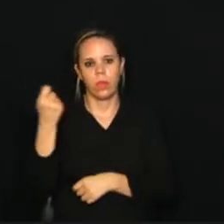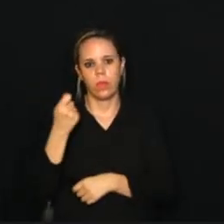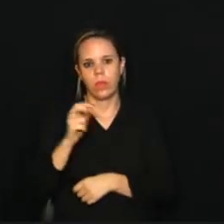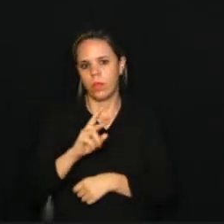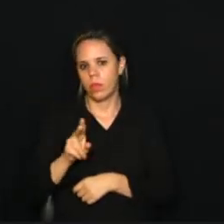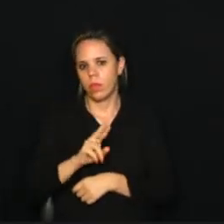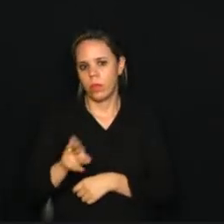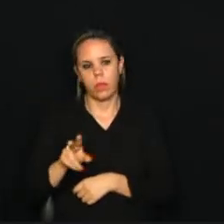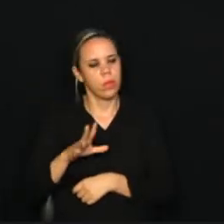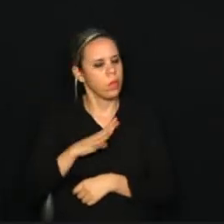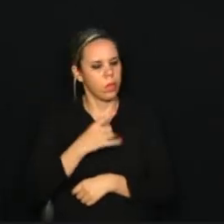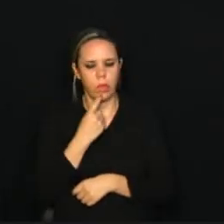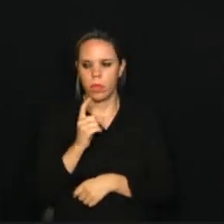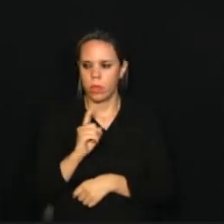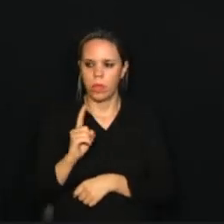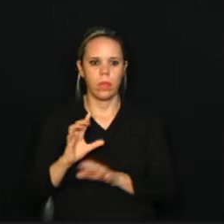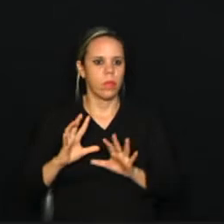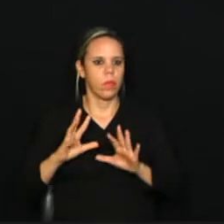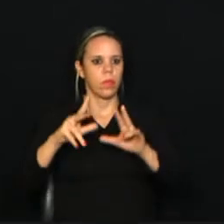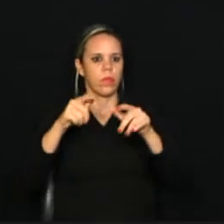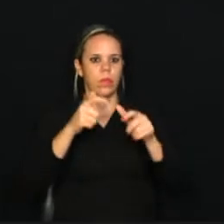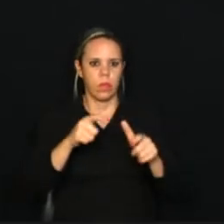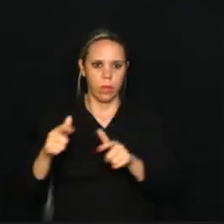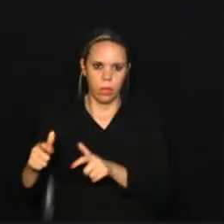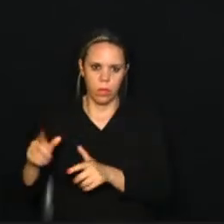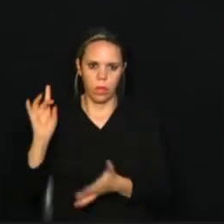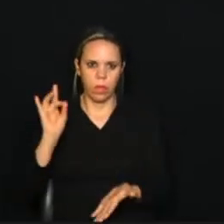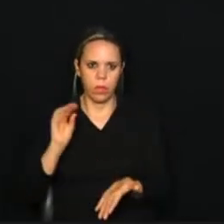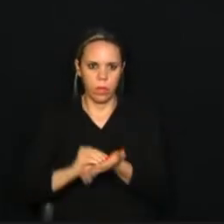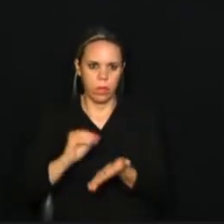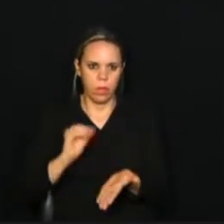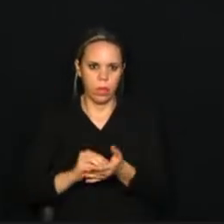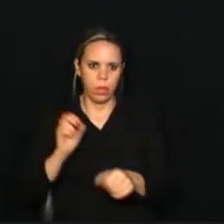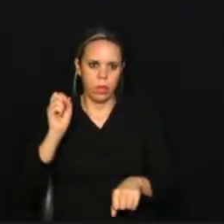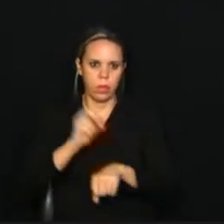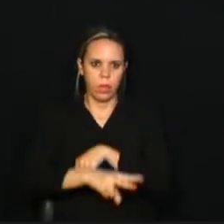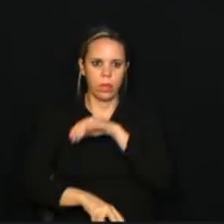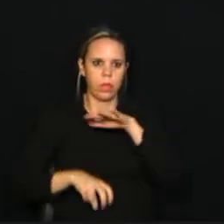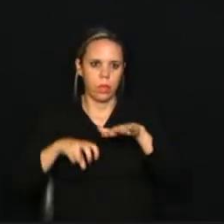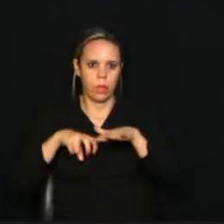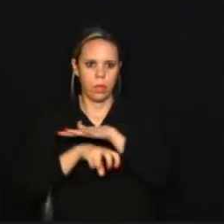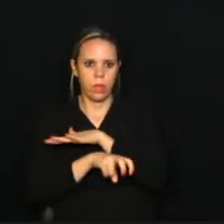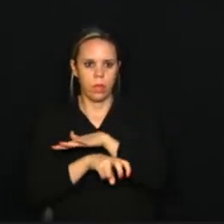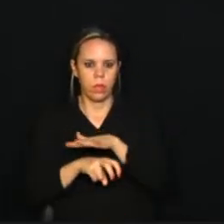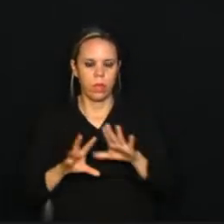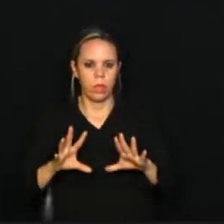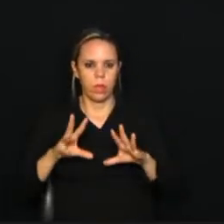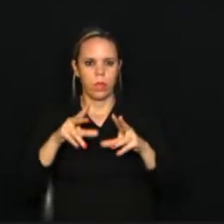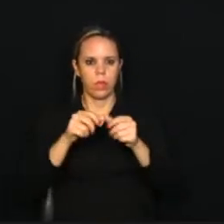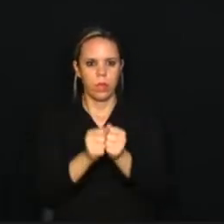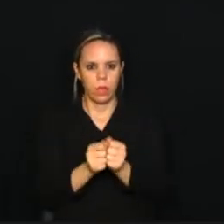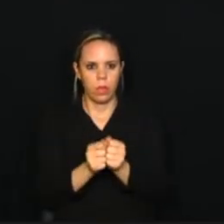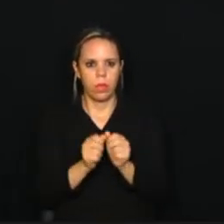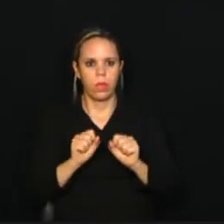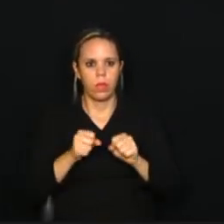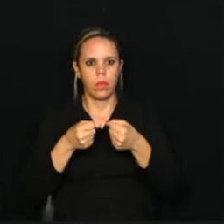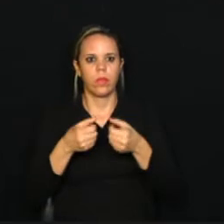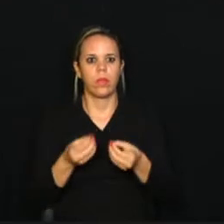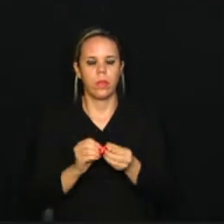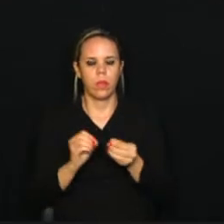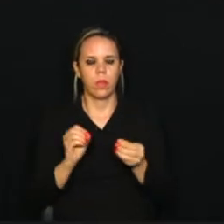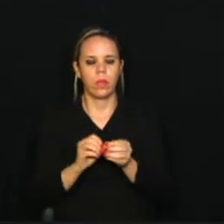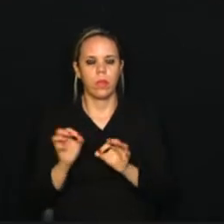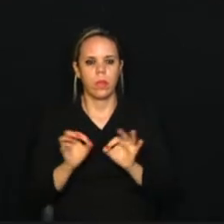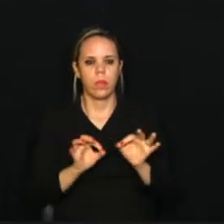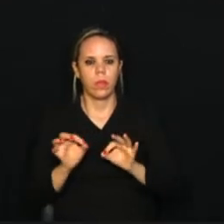é só do município de Campinas, que é o de falta de vagas em creche. Então, acho que com todos esses esforços que vêm sendo